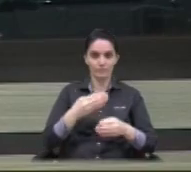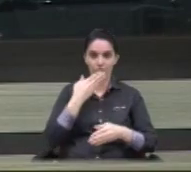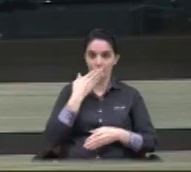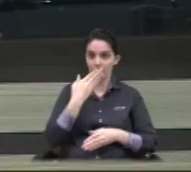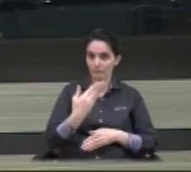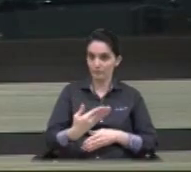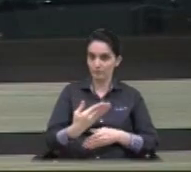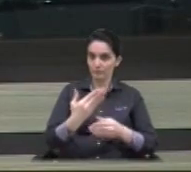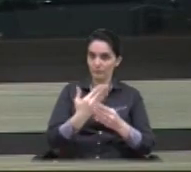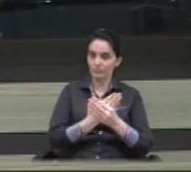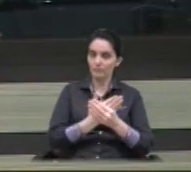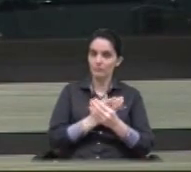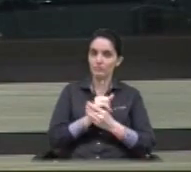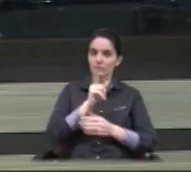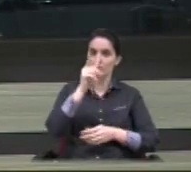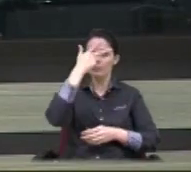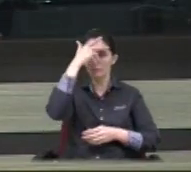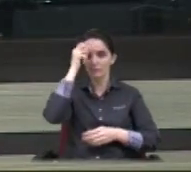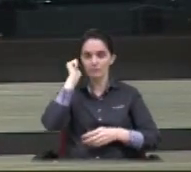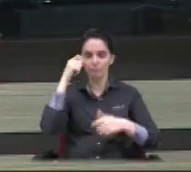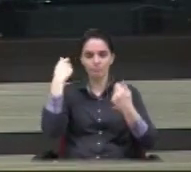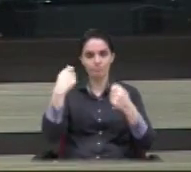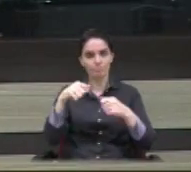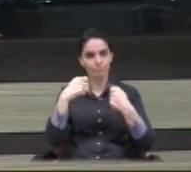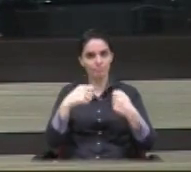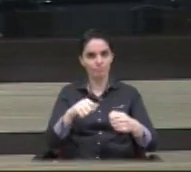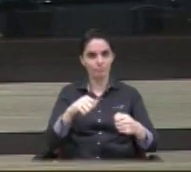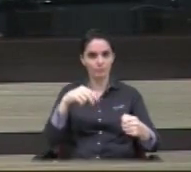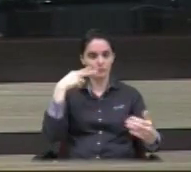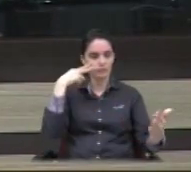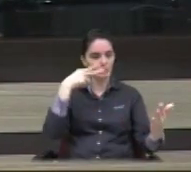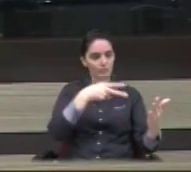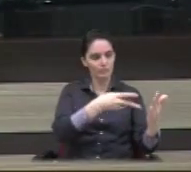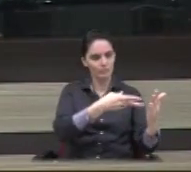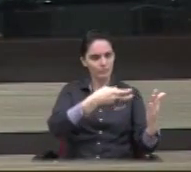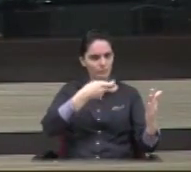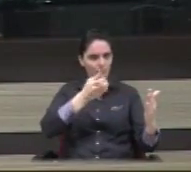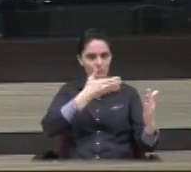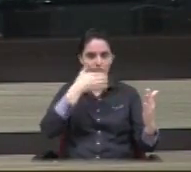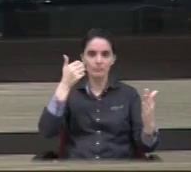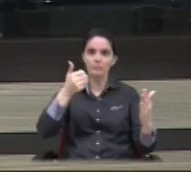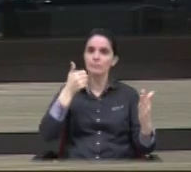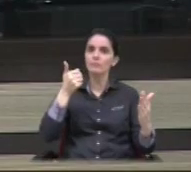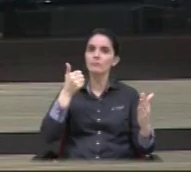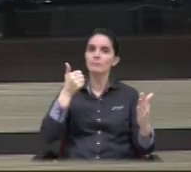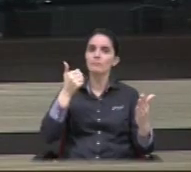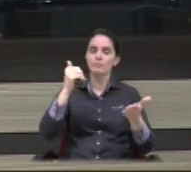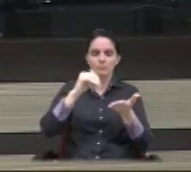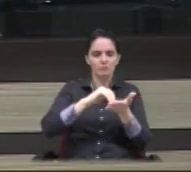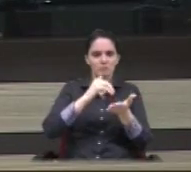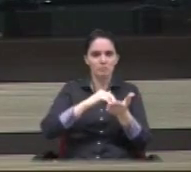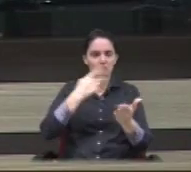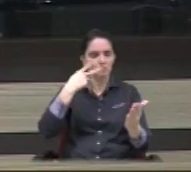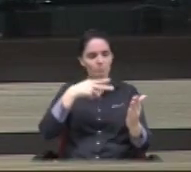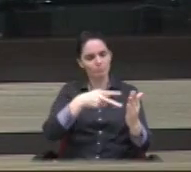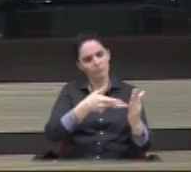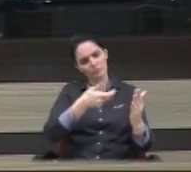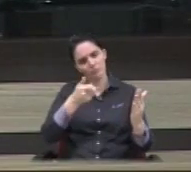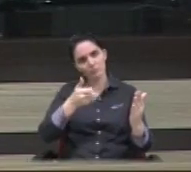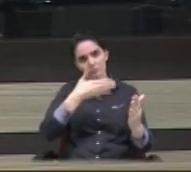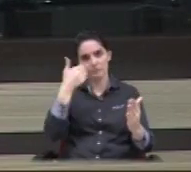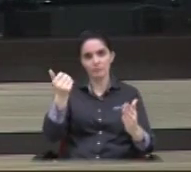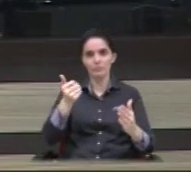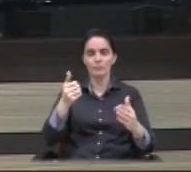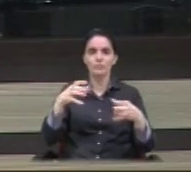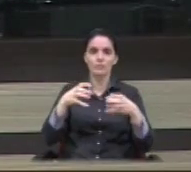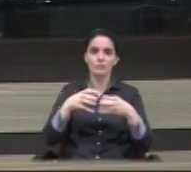protocolado nesta Prefeitura Municipal, merecer uma análise mais apurada por parte das Secretarias Municipais e Autarquias que compõem o